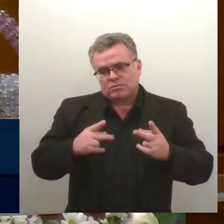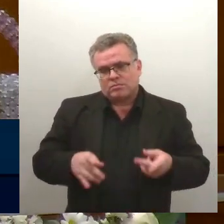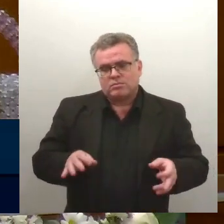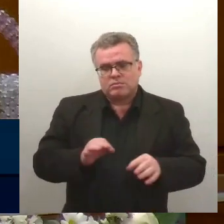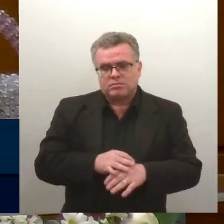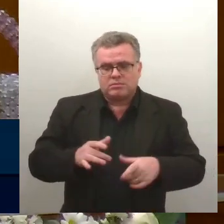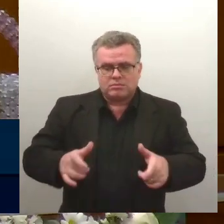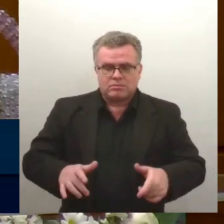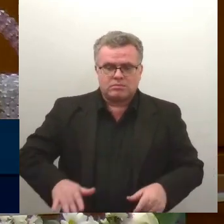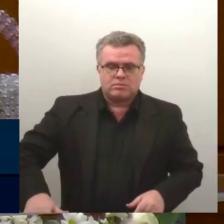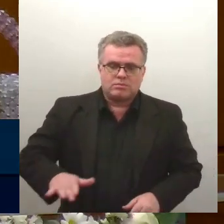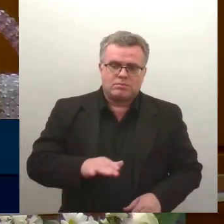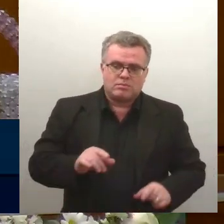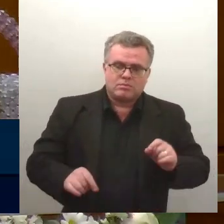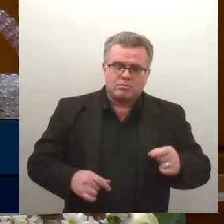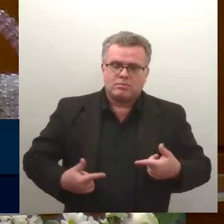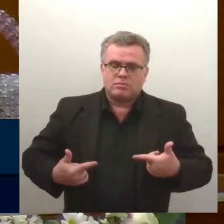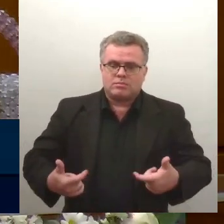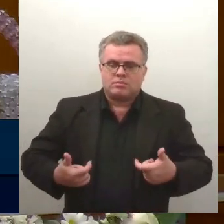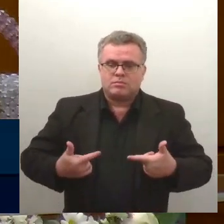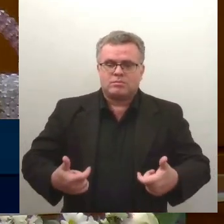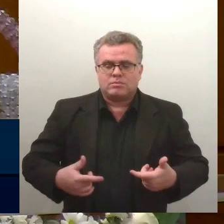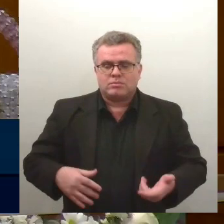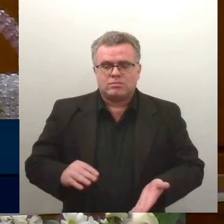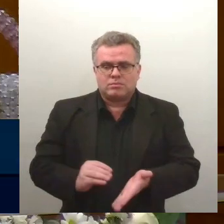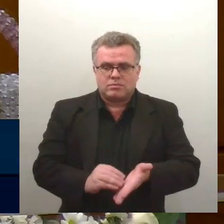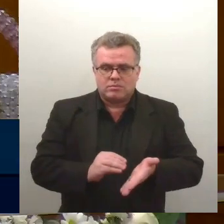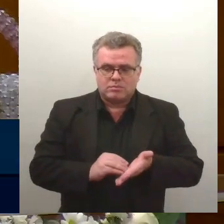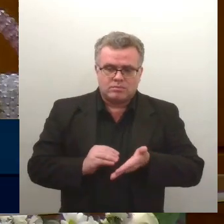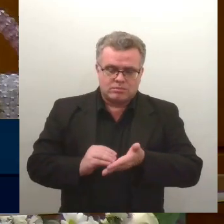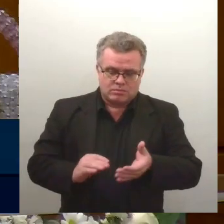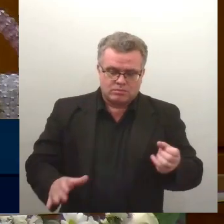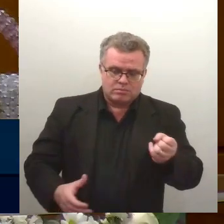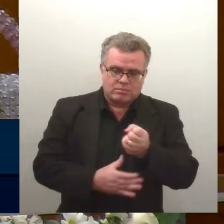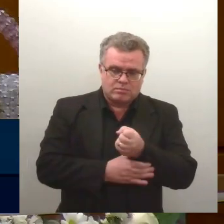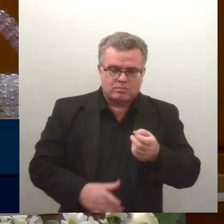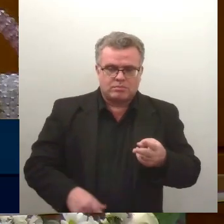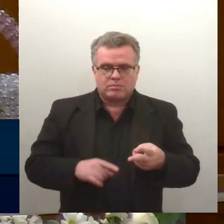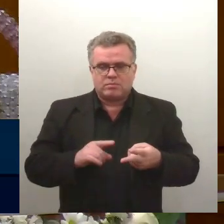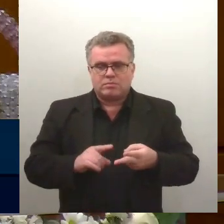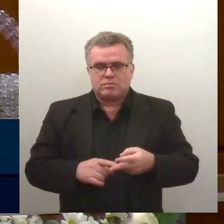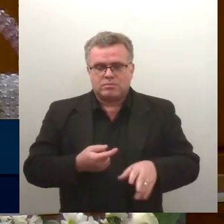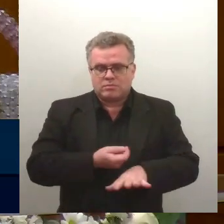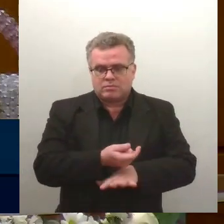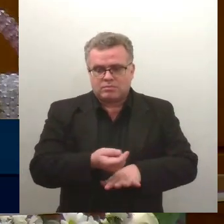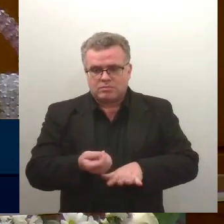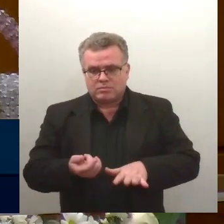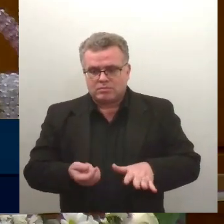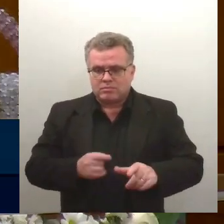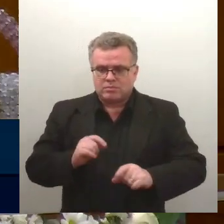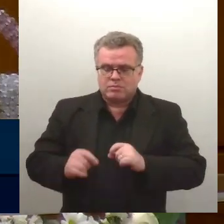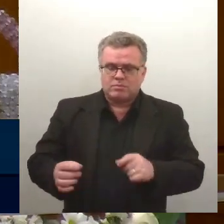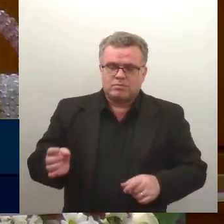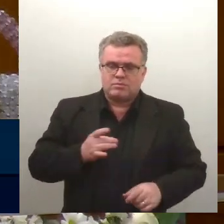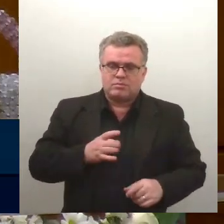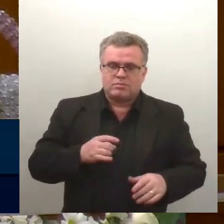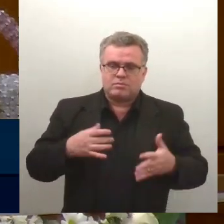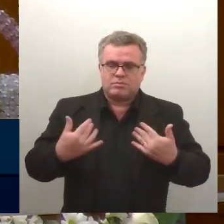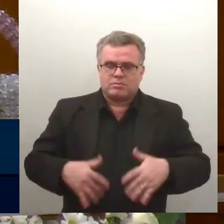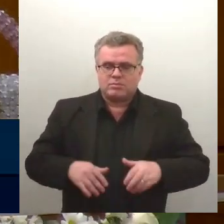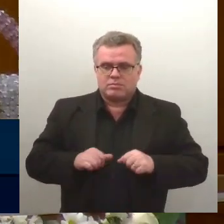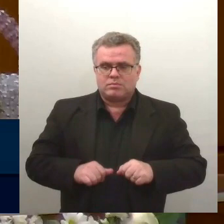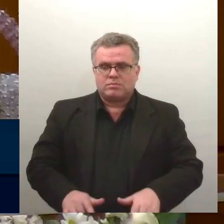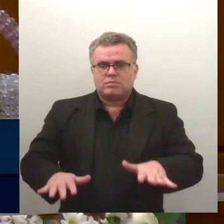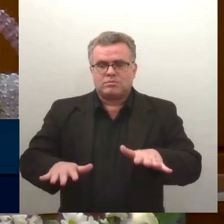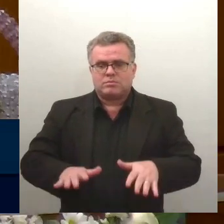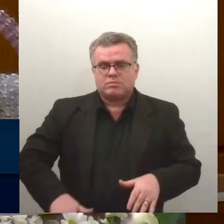falta de insegurança, de fake news e de medo que se espalha para justificar ataques